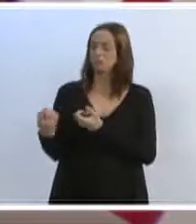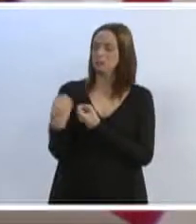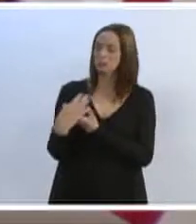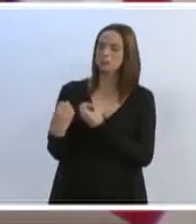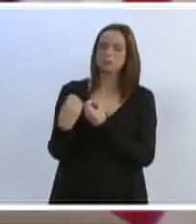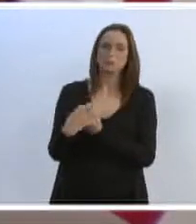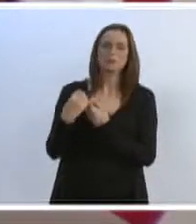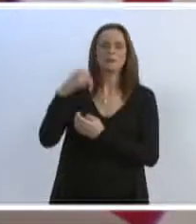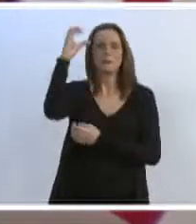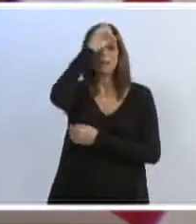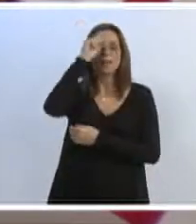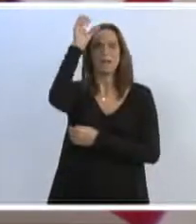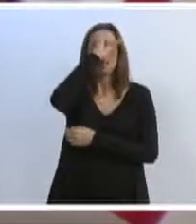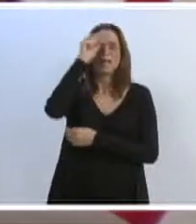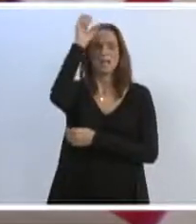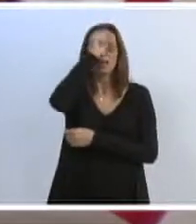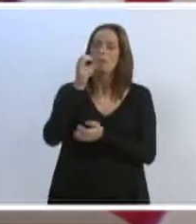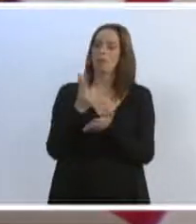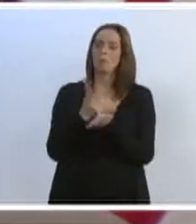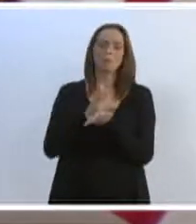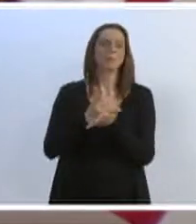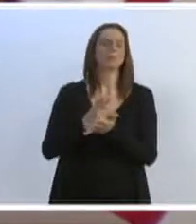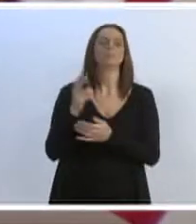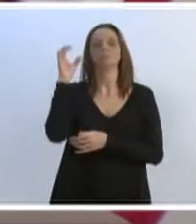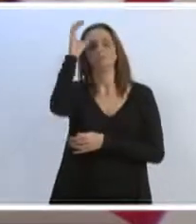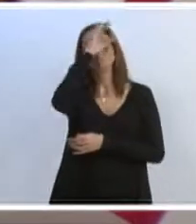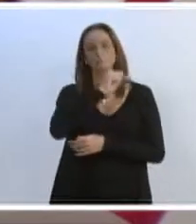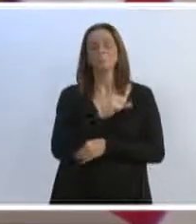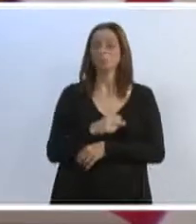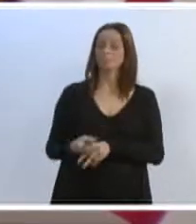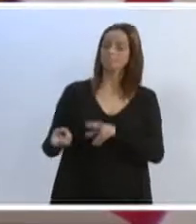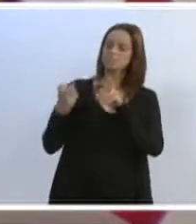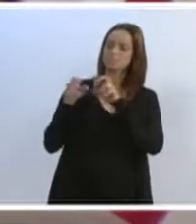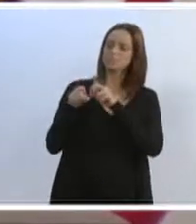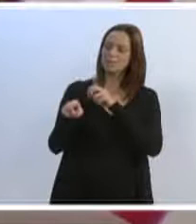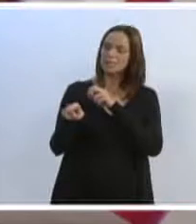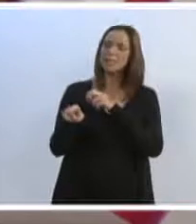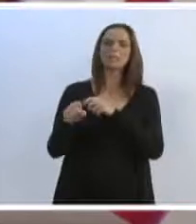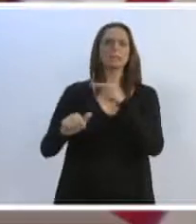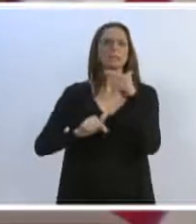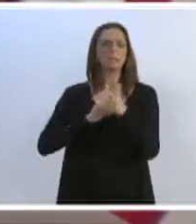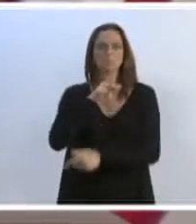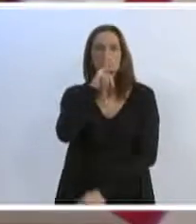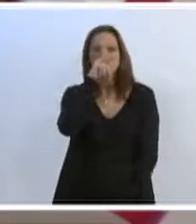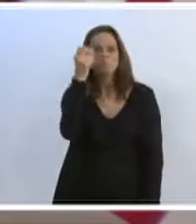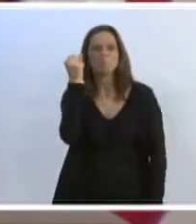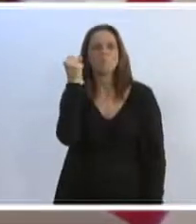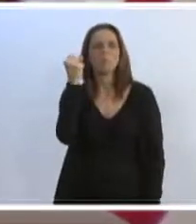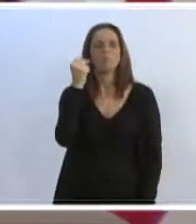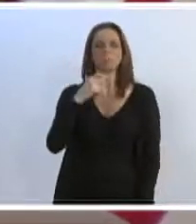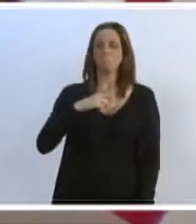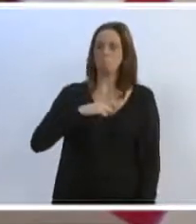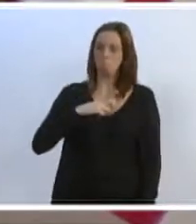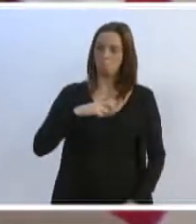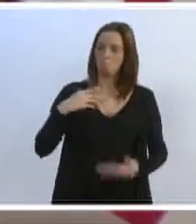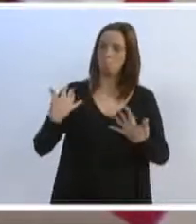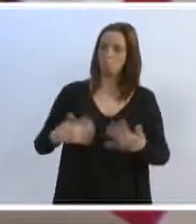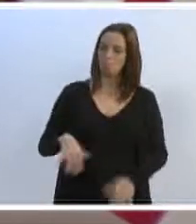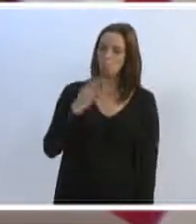tantas coisas modifica. Desaparecerá. Mas se paralisarem a velha estrada de